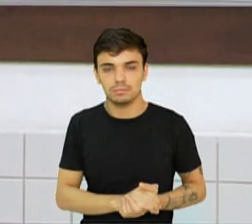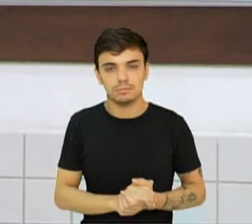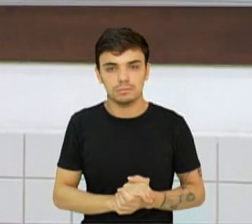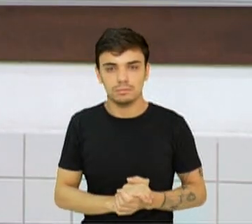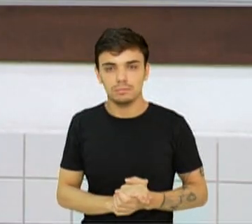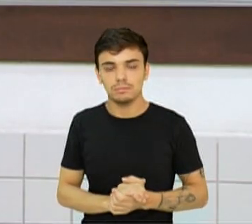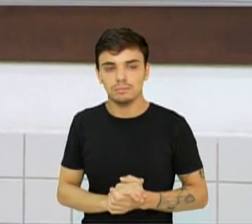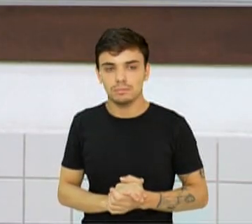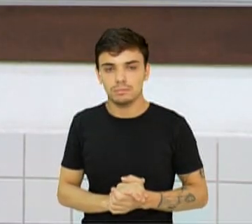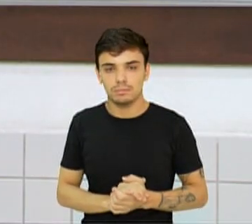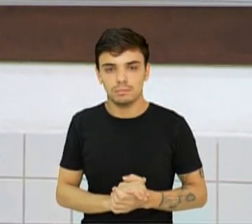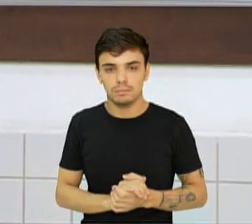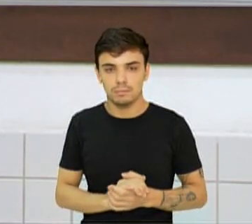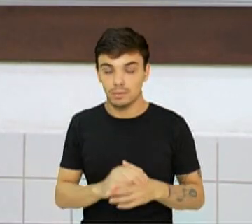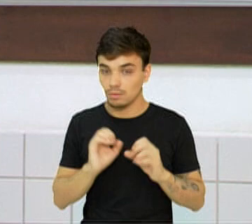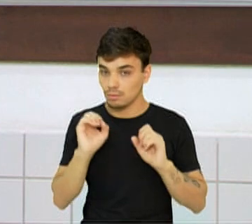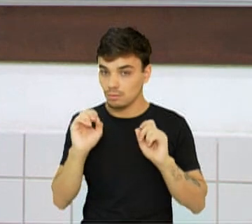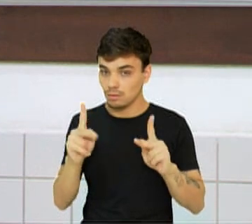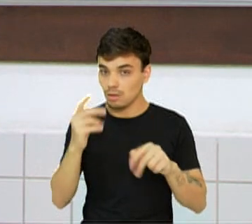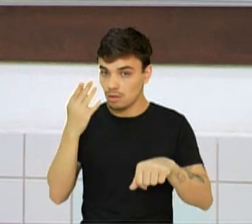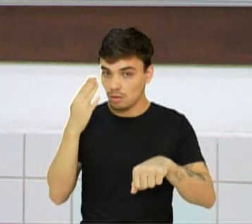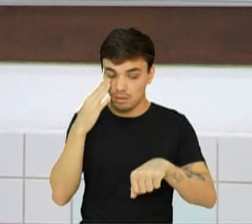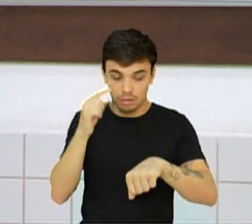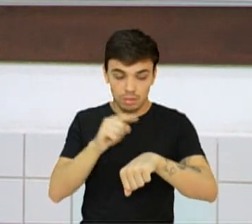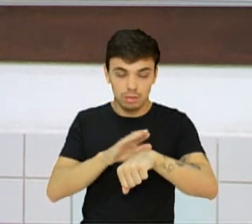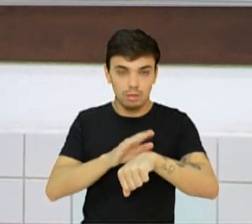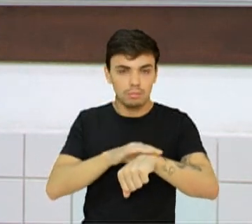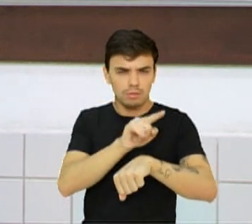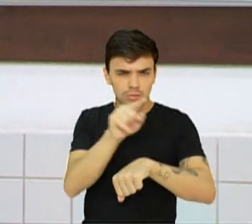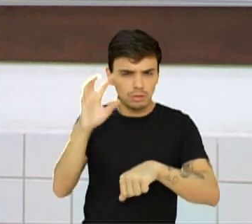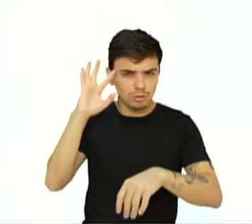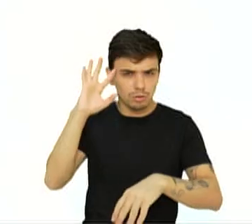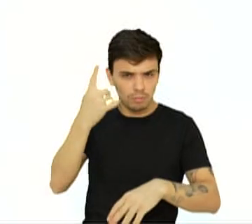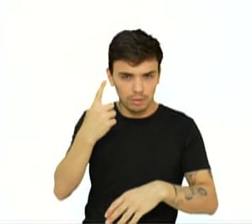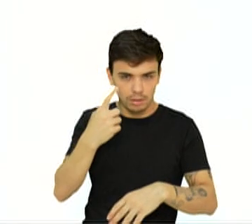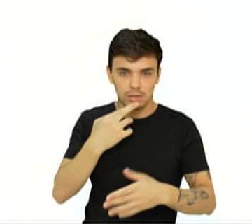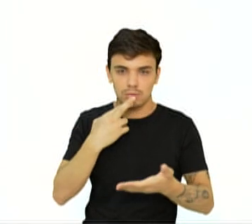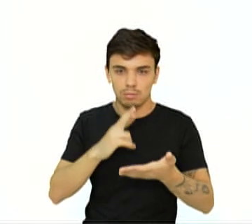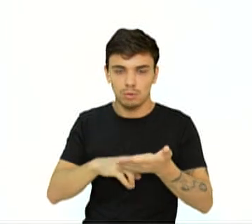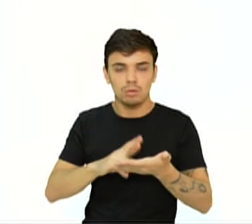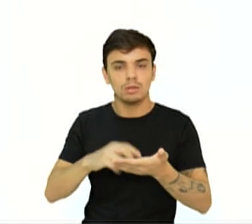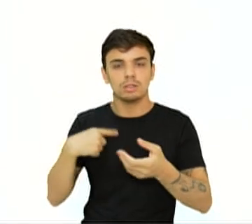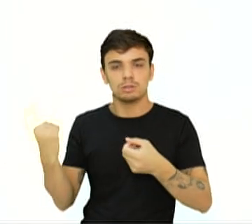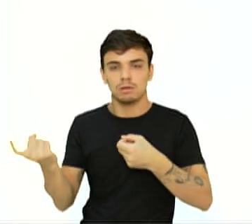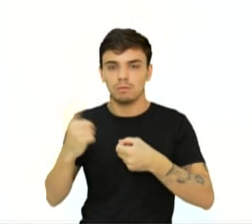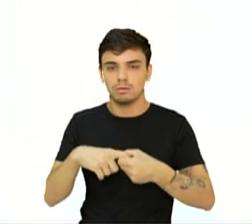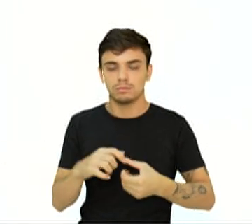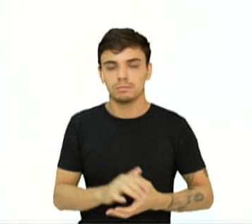no capacitor, tá bom? Tempo para vocês resolverem, vamos ver se vocês conseguem resolver esse probleminha.